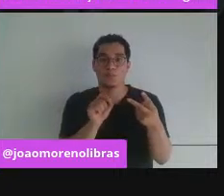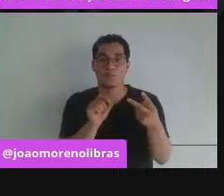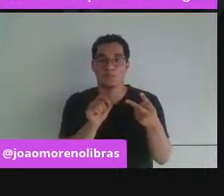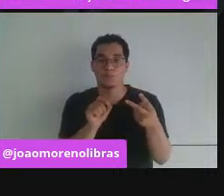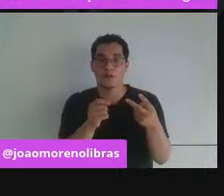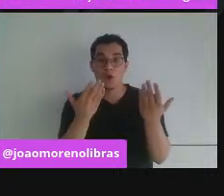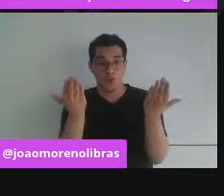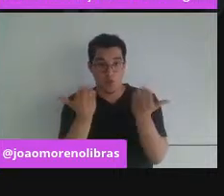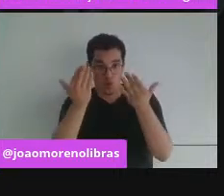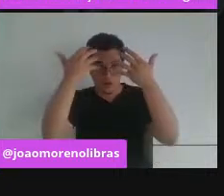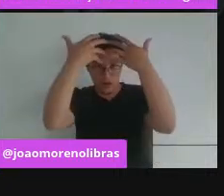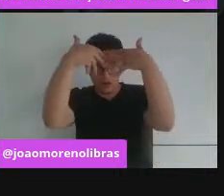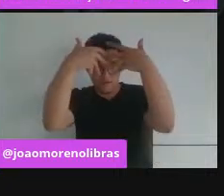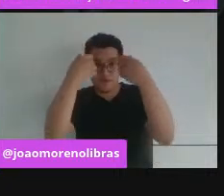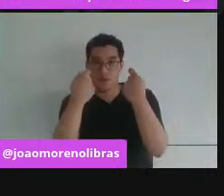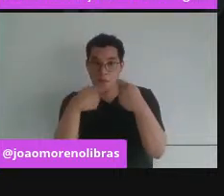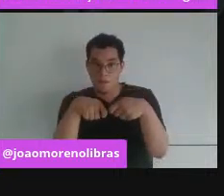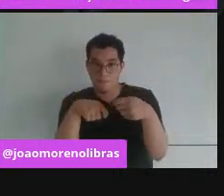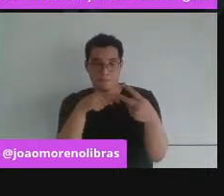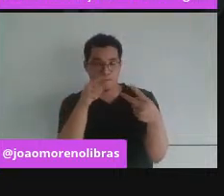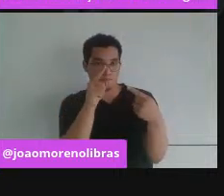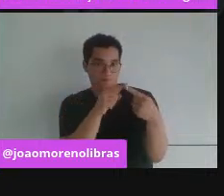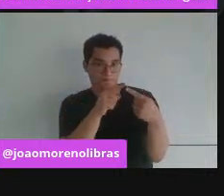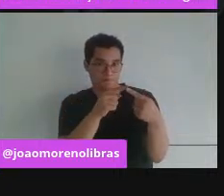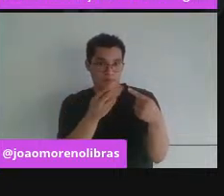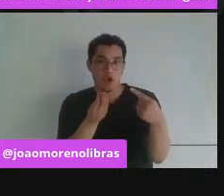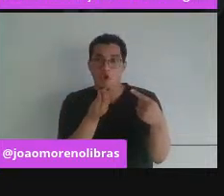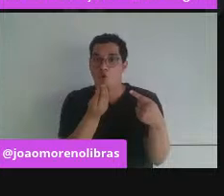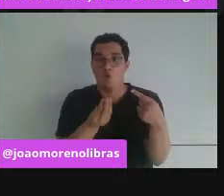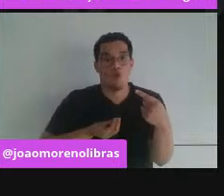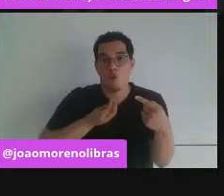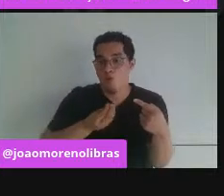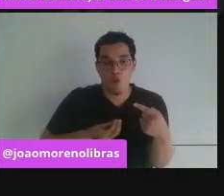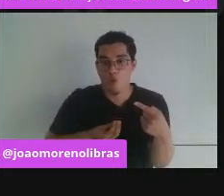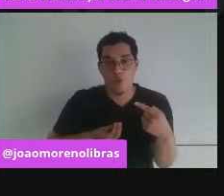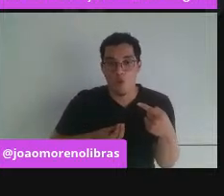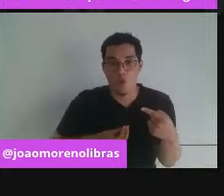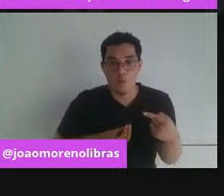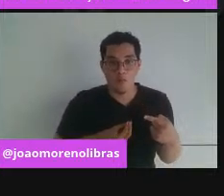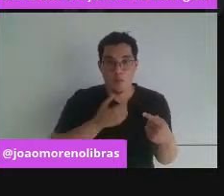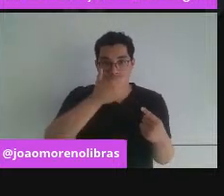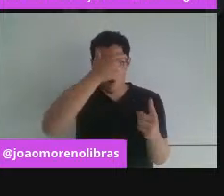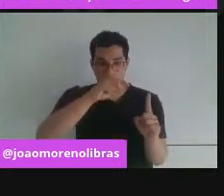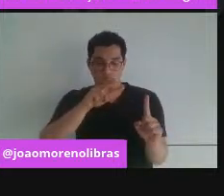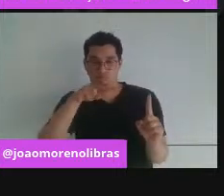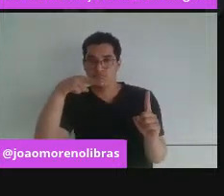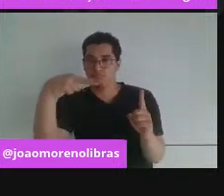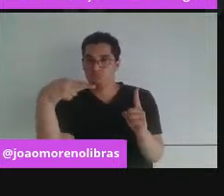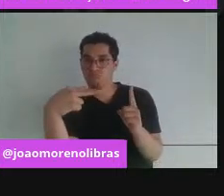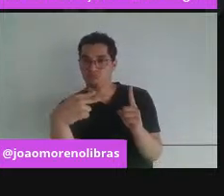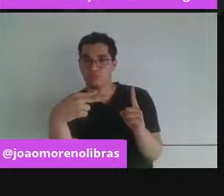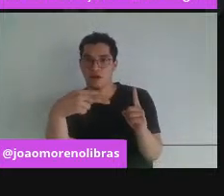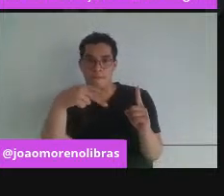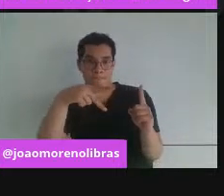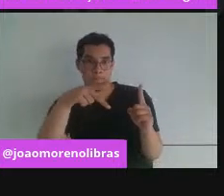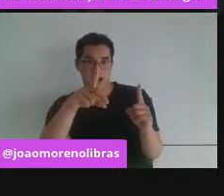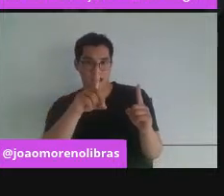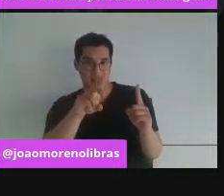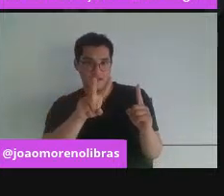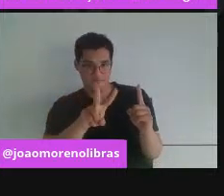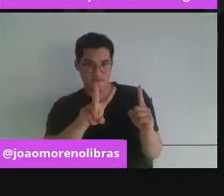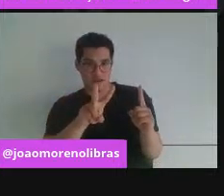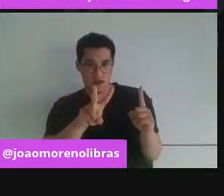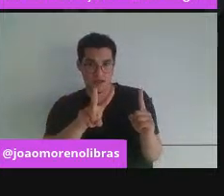com vocês. Primeiro, como se manifesta o ponto de vista, PDV, do locutor enunciador